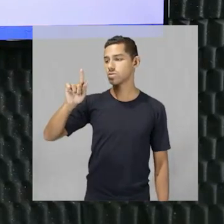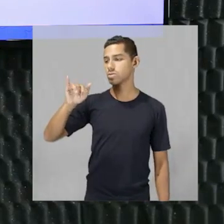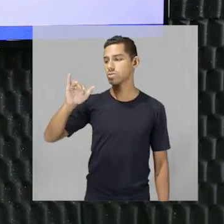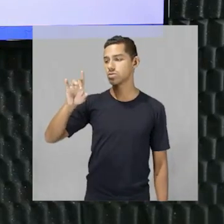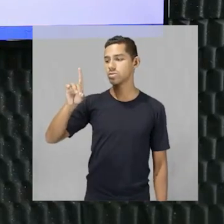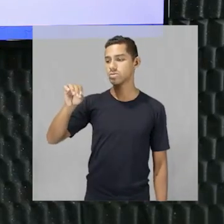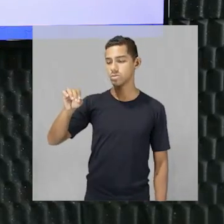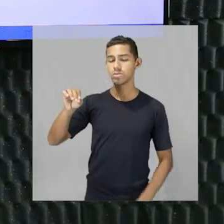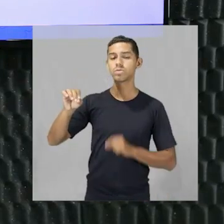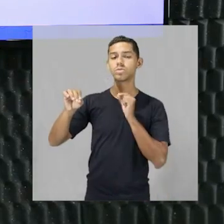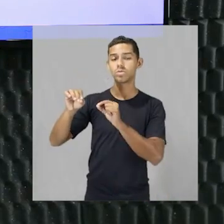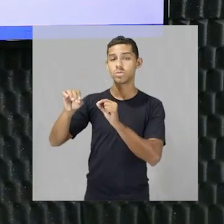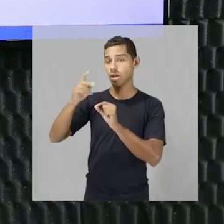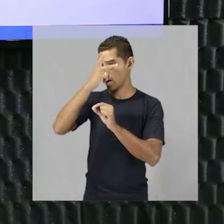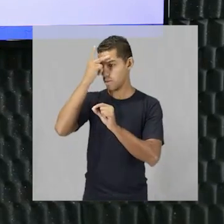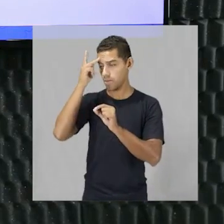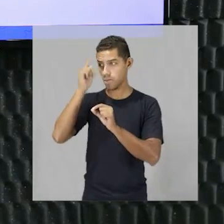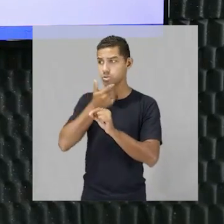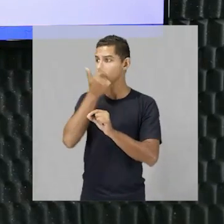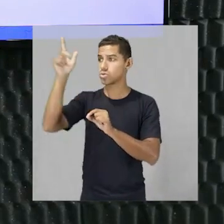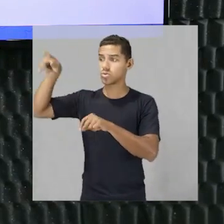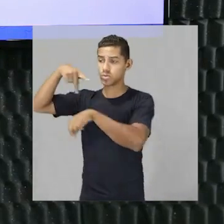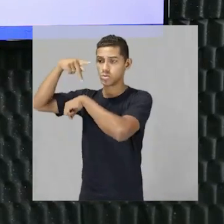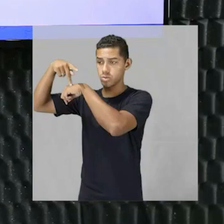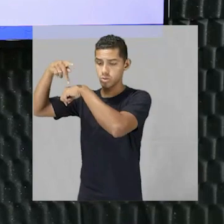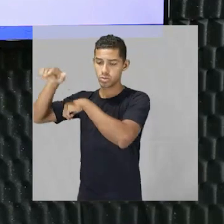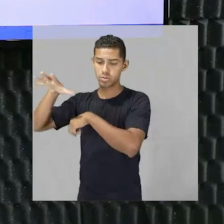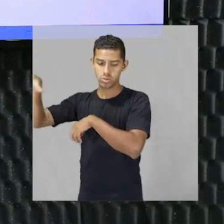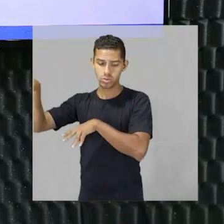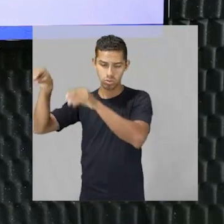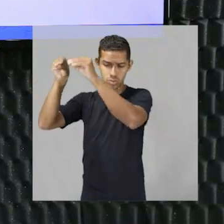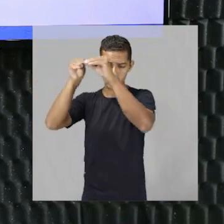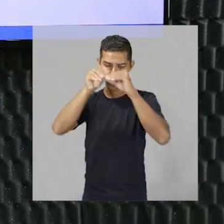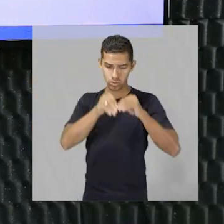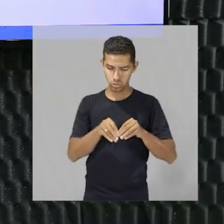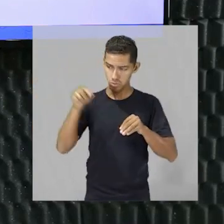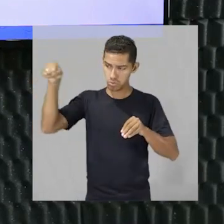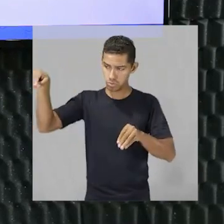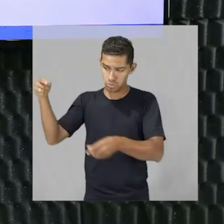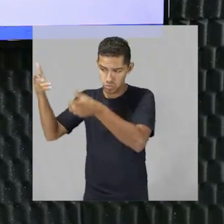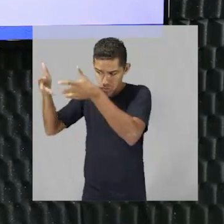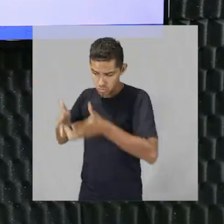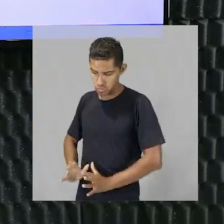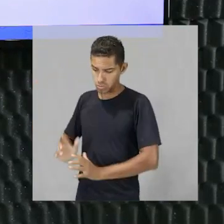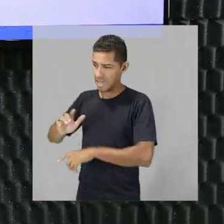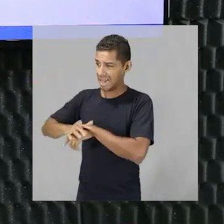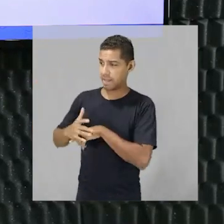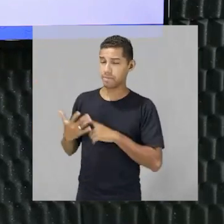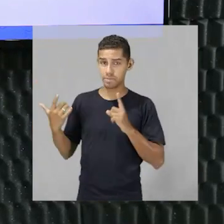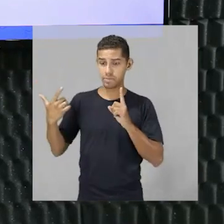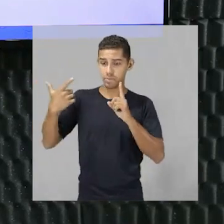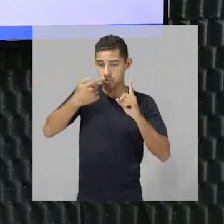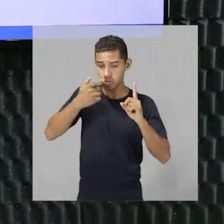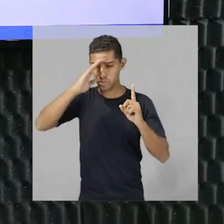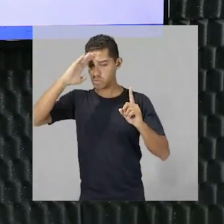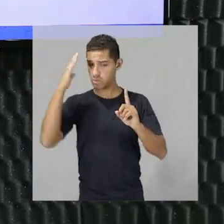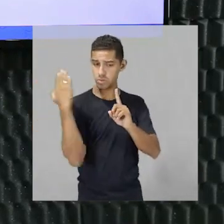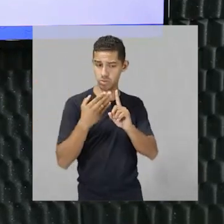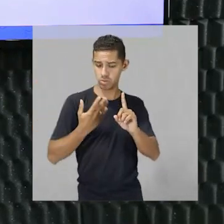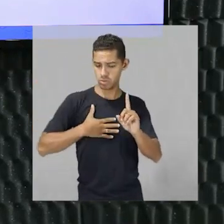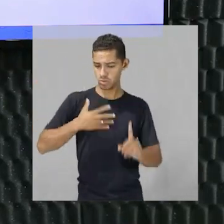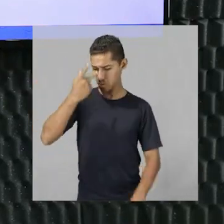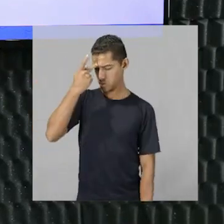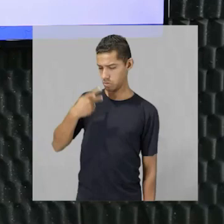é todo aquele imigrante que sai do seu local de origem, tá, por ameaça direta à sua